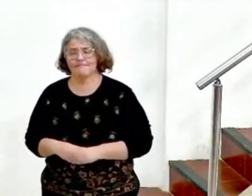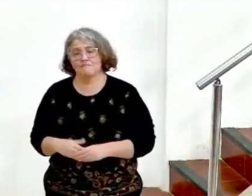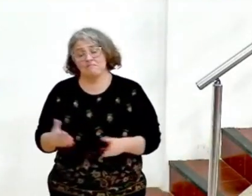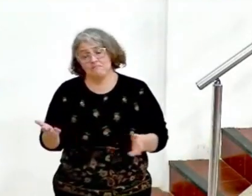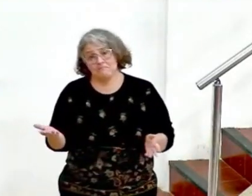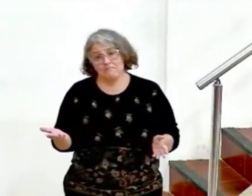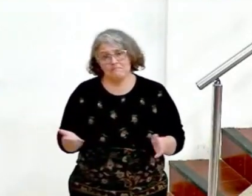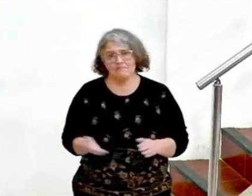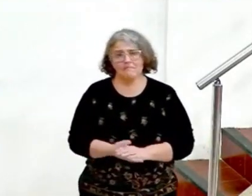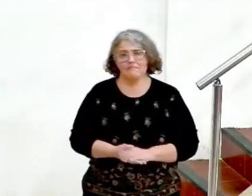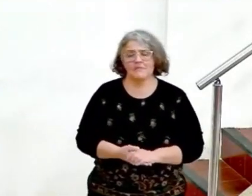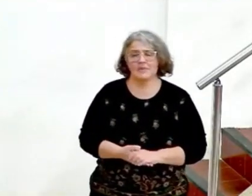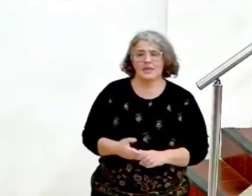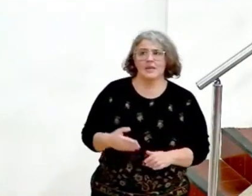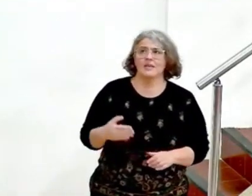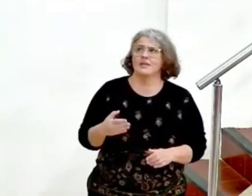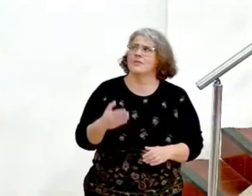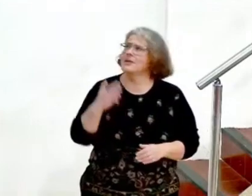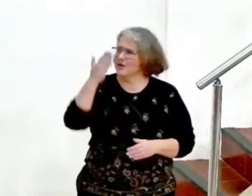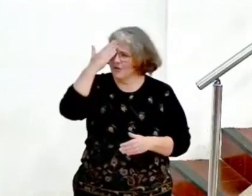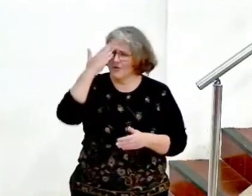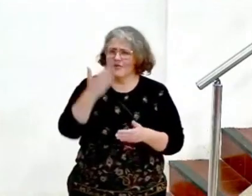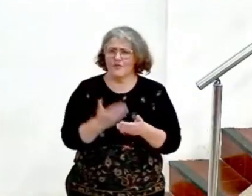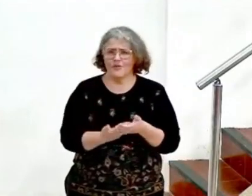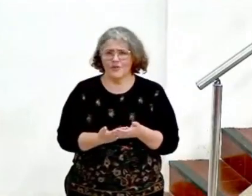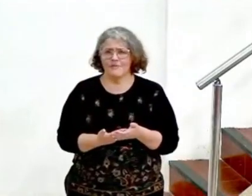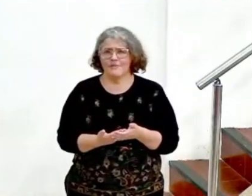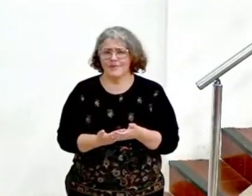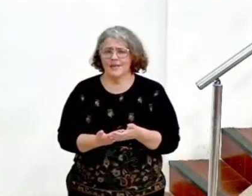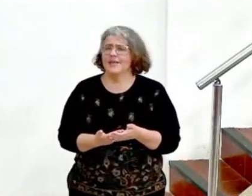agora, quando Deus diz: pega o seu filho,